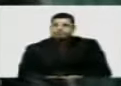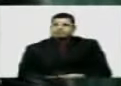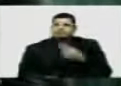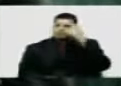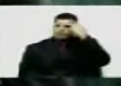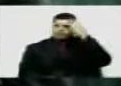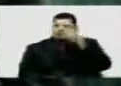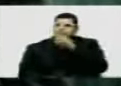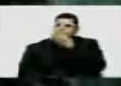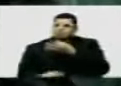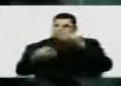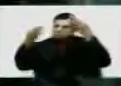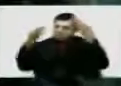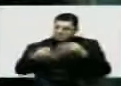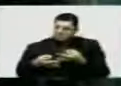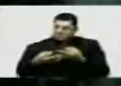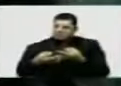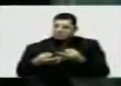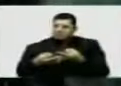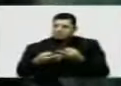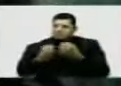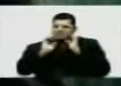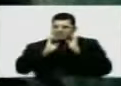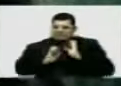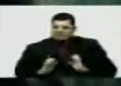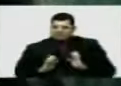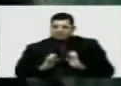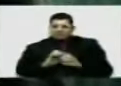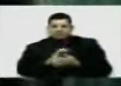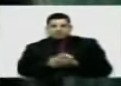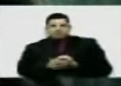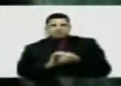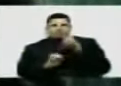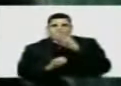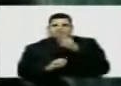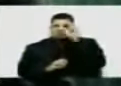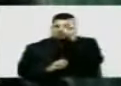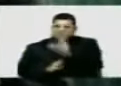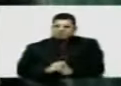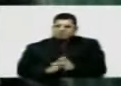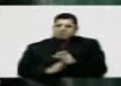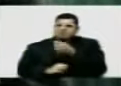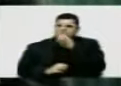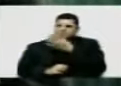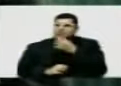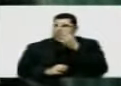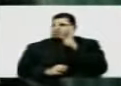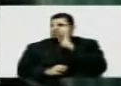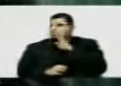Lúcido, firme, altivo, e esse é o posicionamento